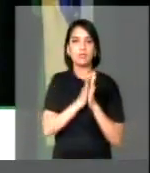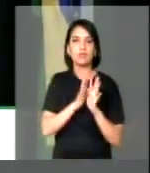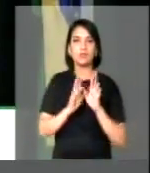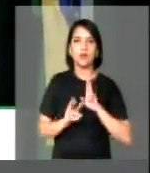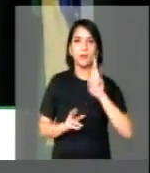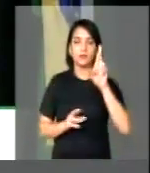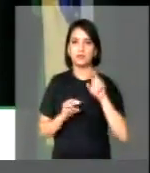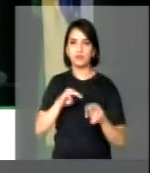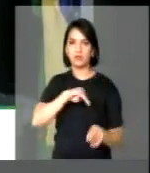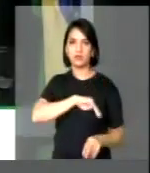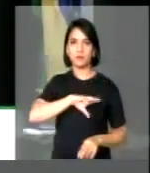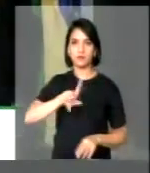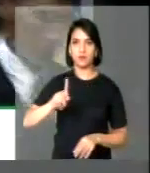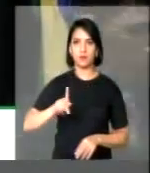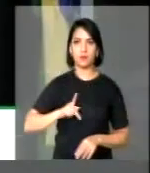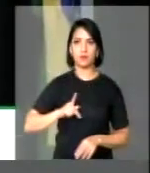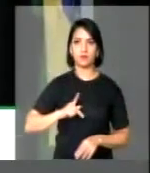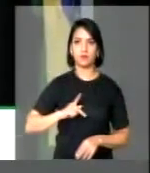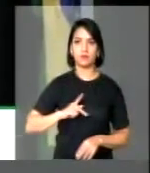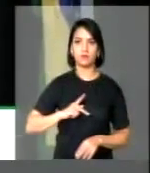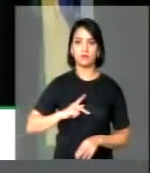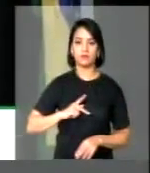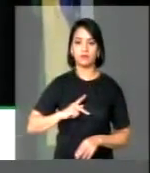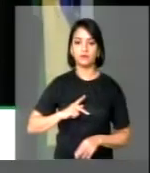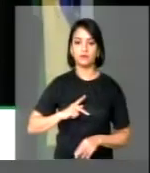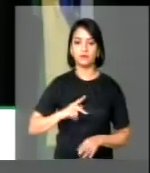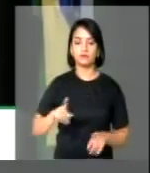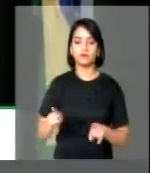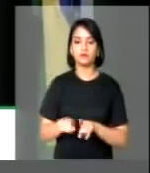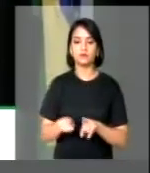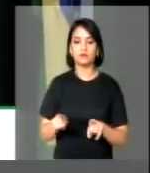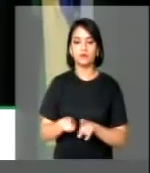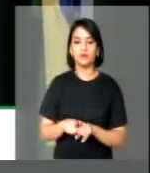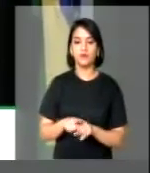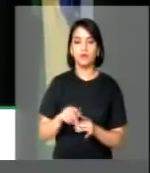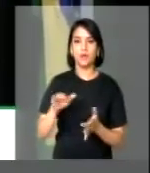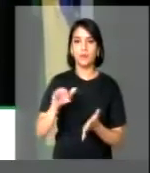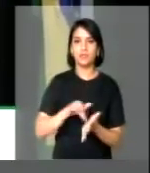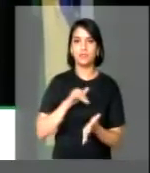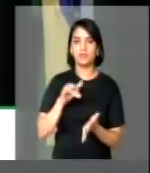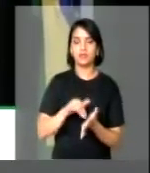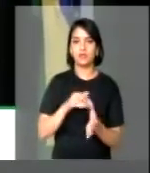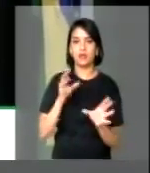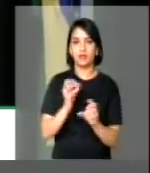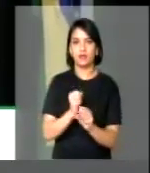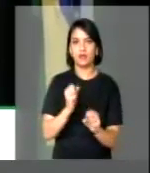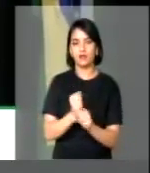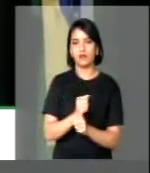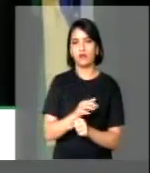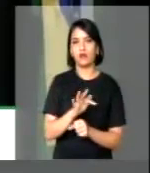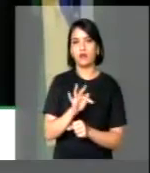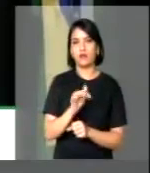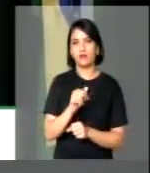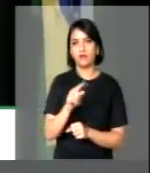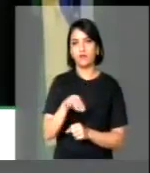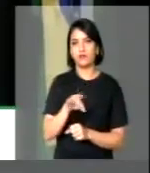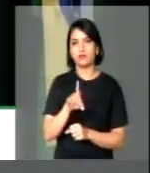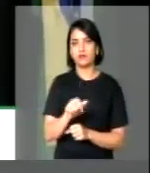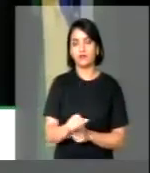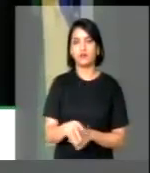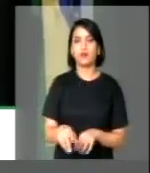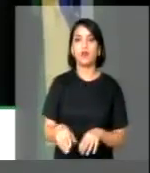representantes do Ministério Público da Secretaria e da Secretaria da Fazenda. No entanto, o